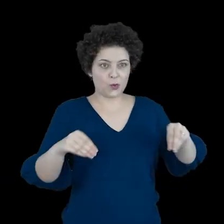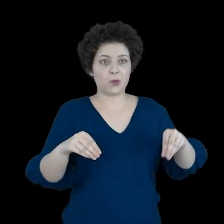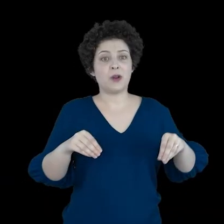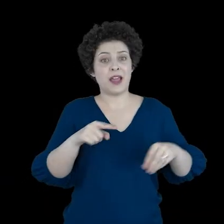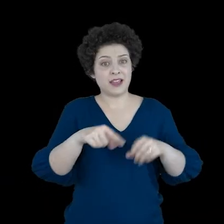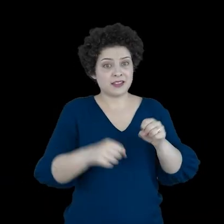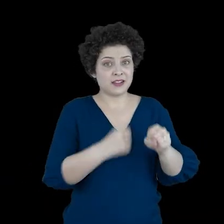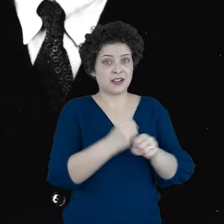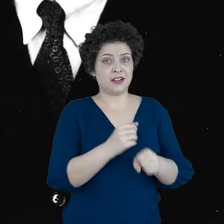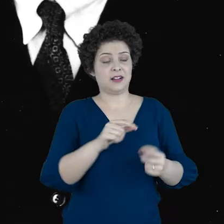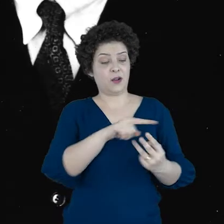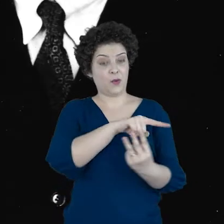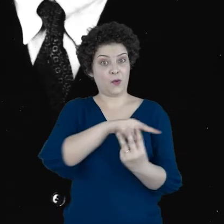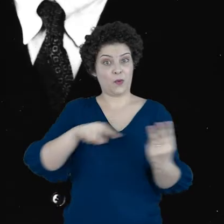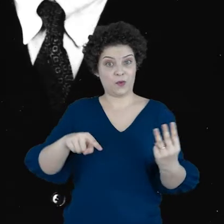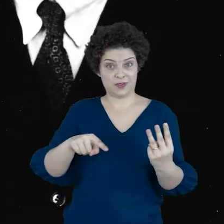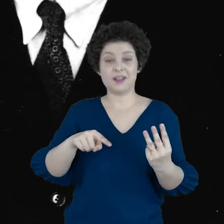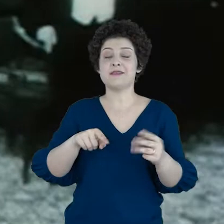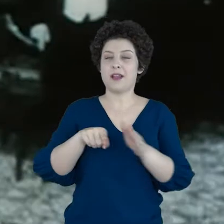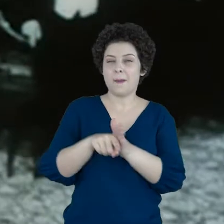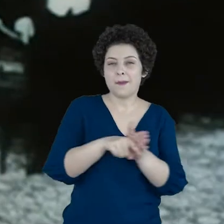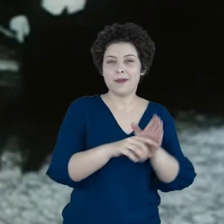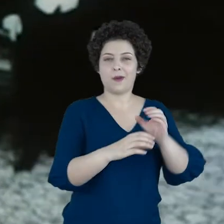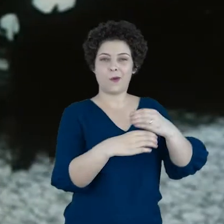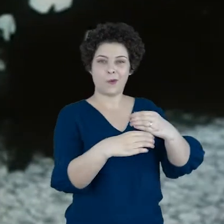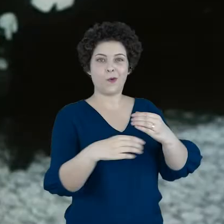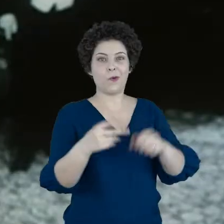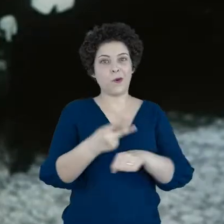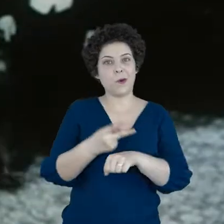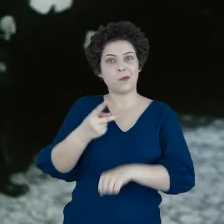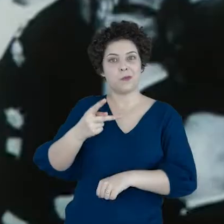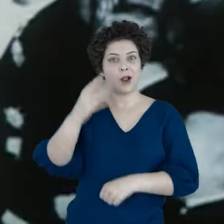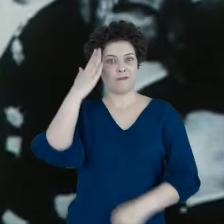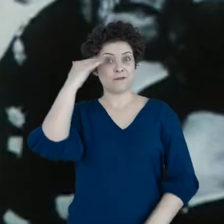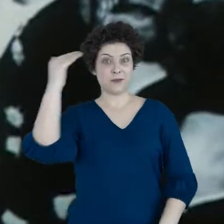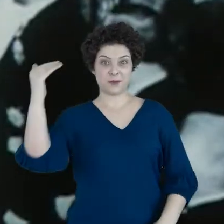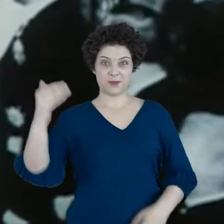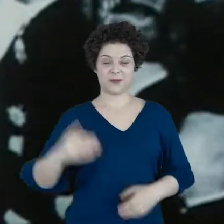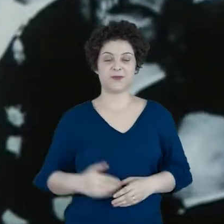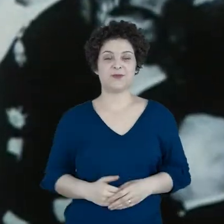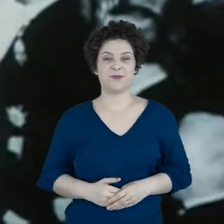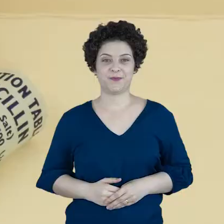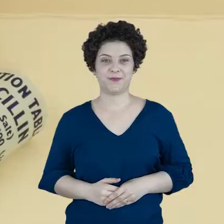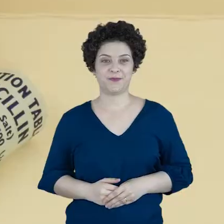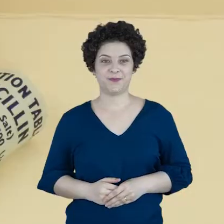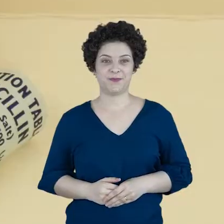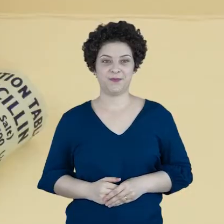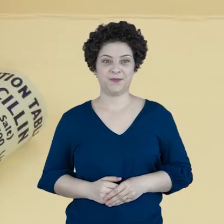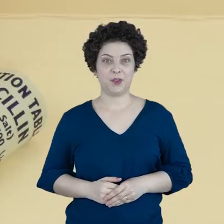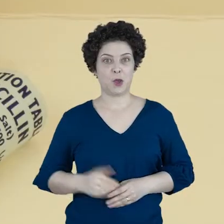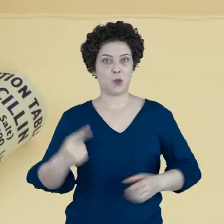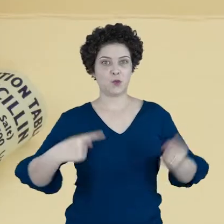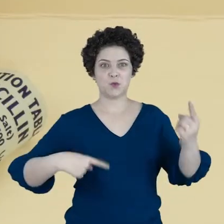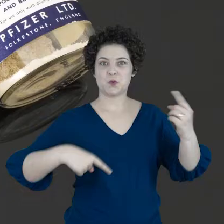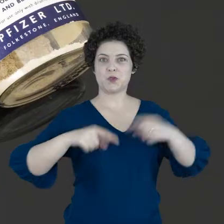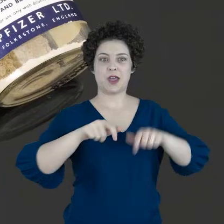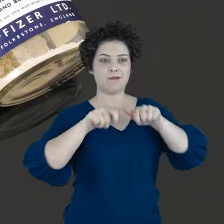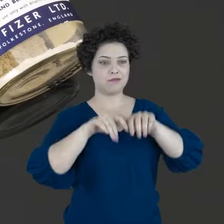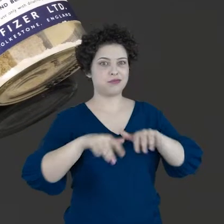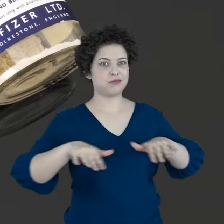Fleming, Florey e Chain receberam o Prêmio Nobel. O sucesso da